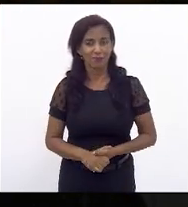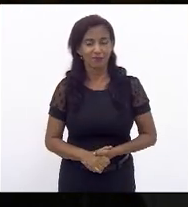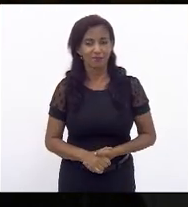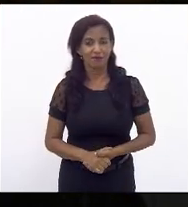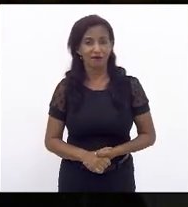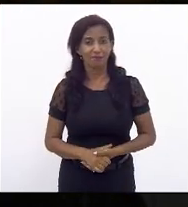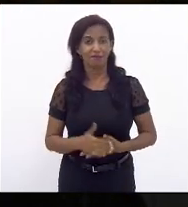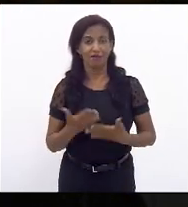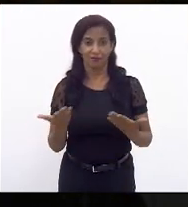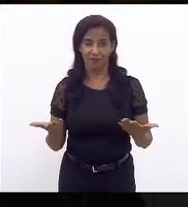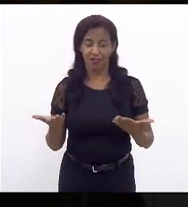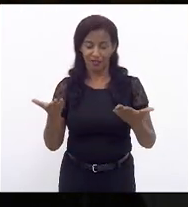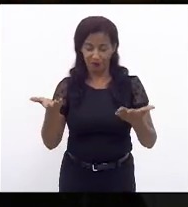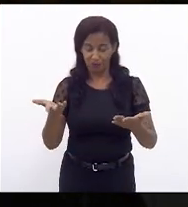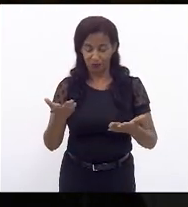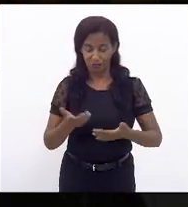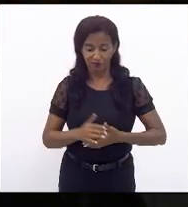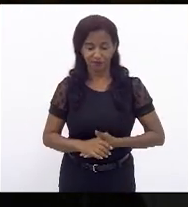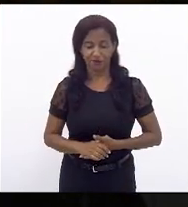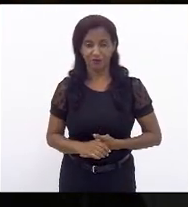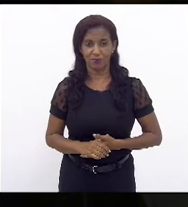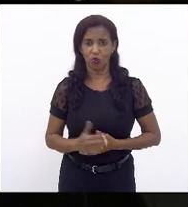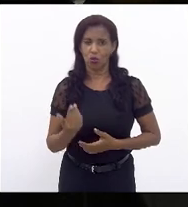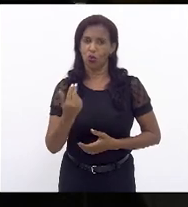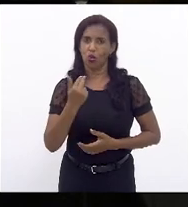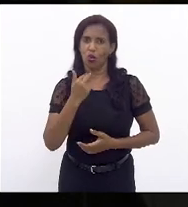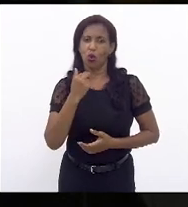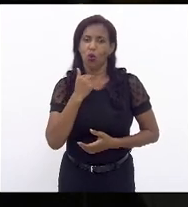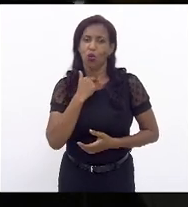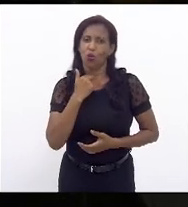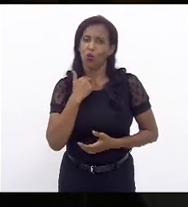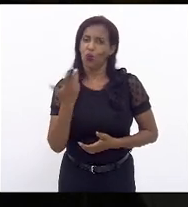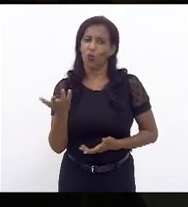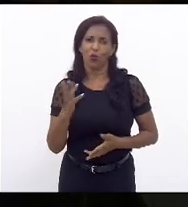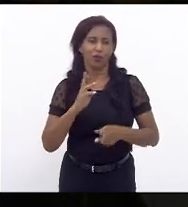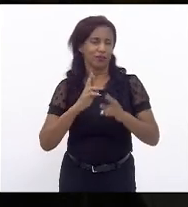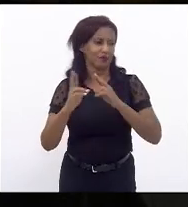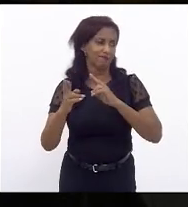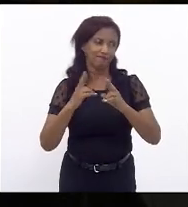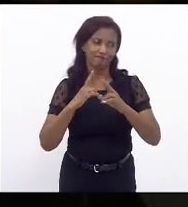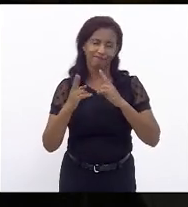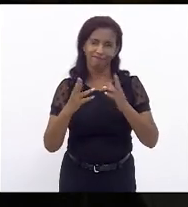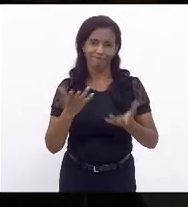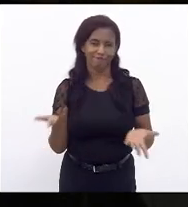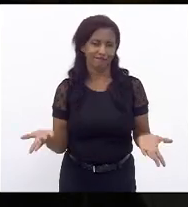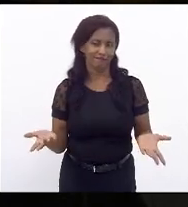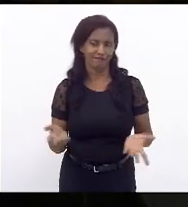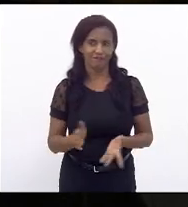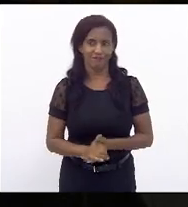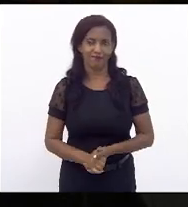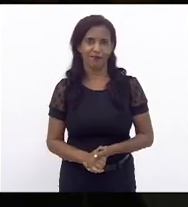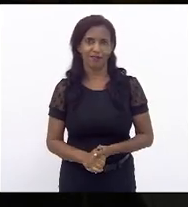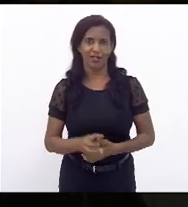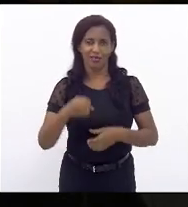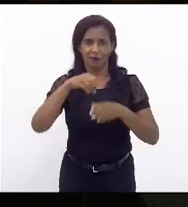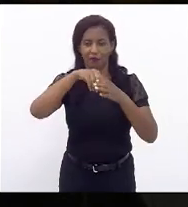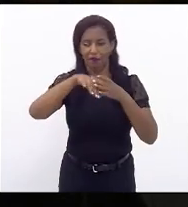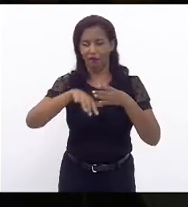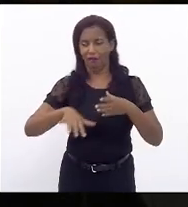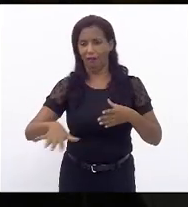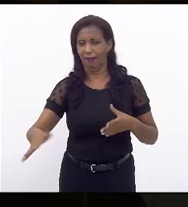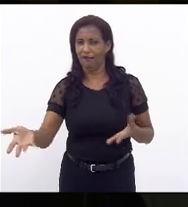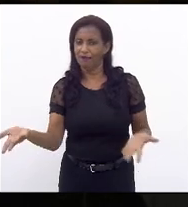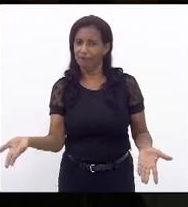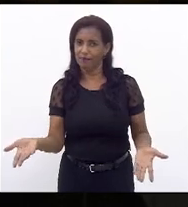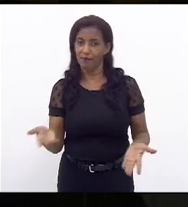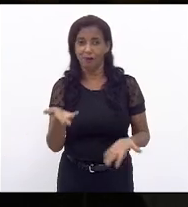E assim, pois, senhor presidente, não pode ser isso, sabatina. Este foi pro ralo, né? Mas não é